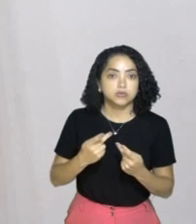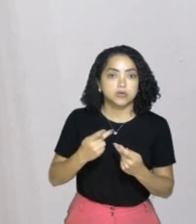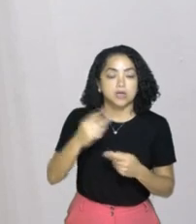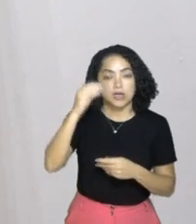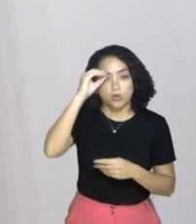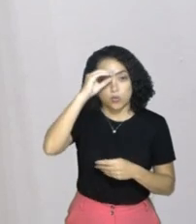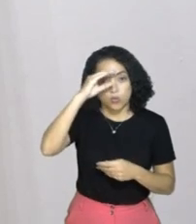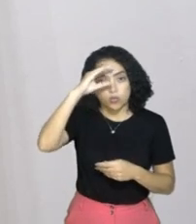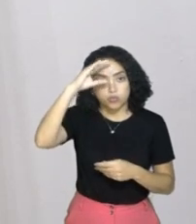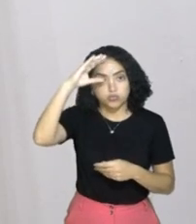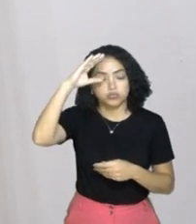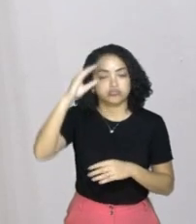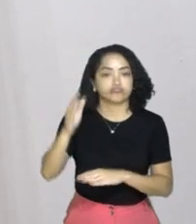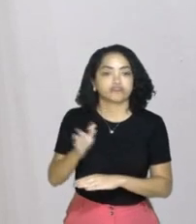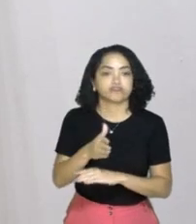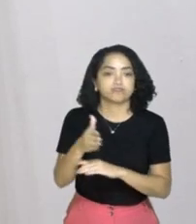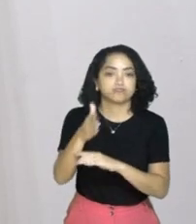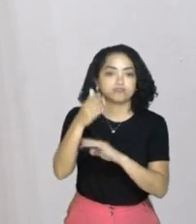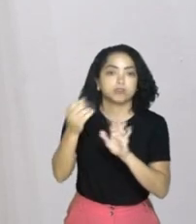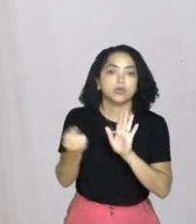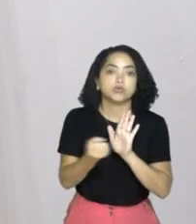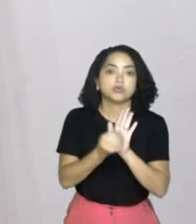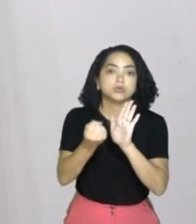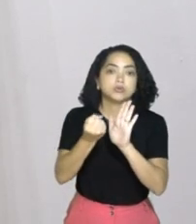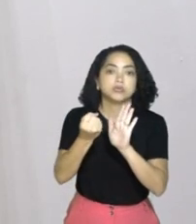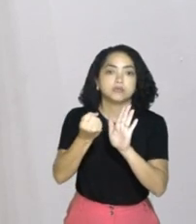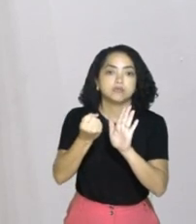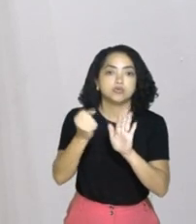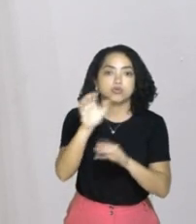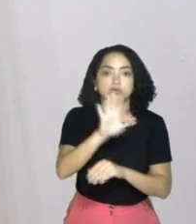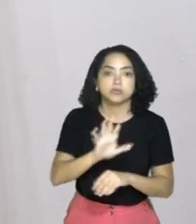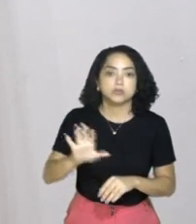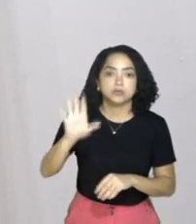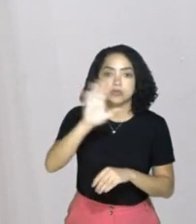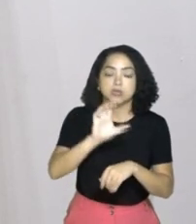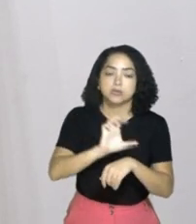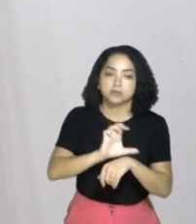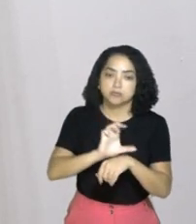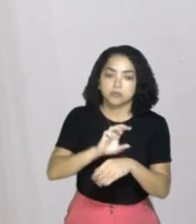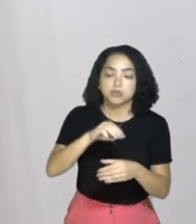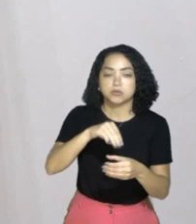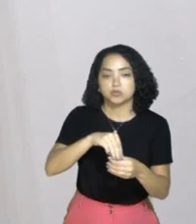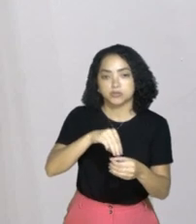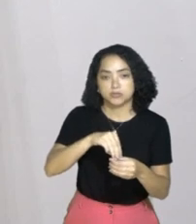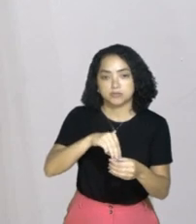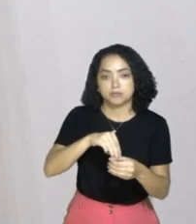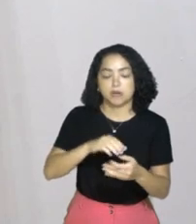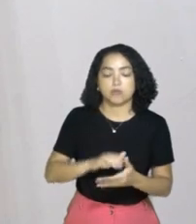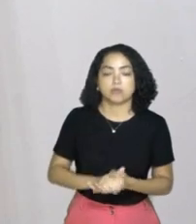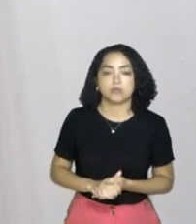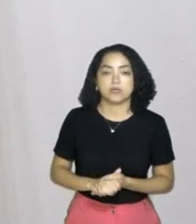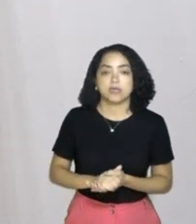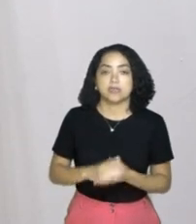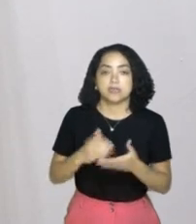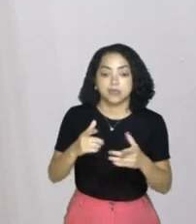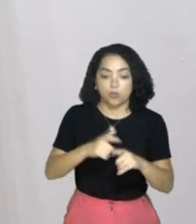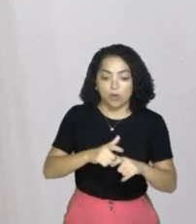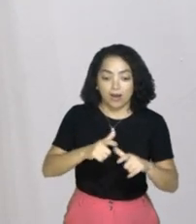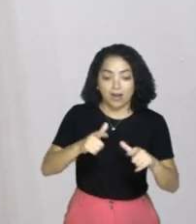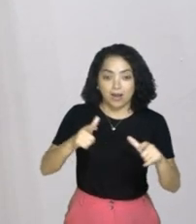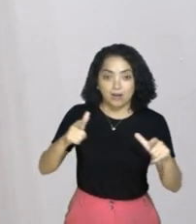dos símbolos nacionais estaduais e também municipais por isso acredito que a ampliação